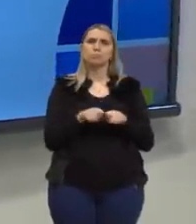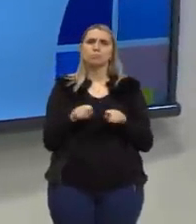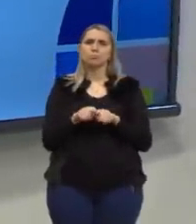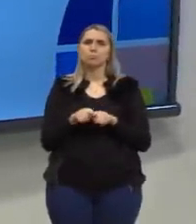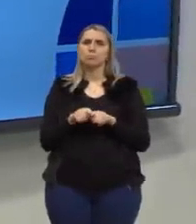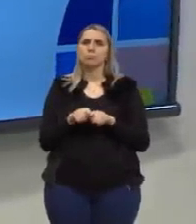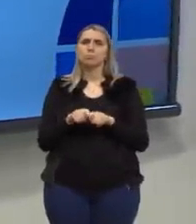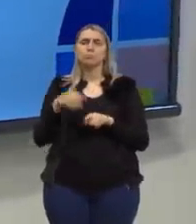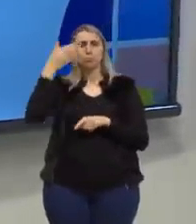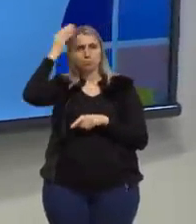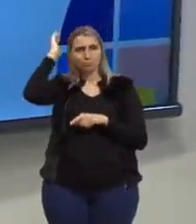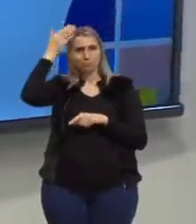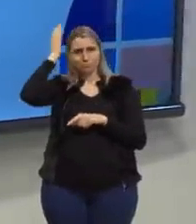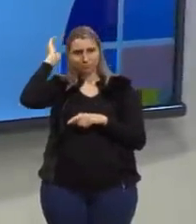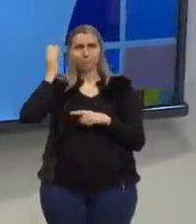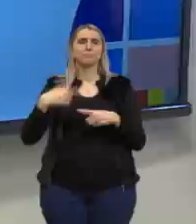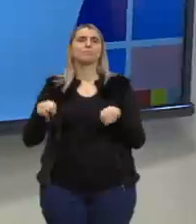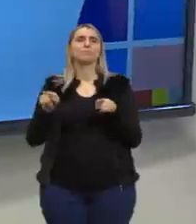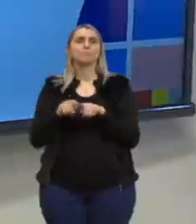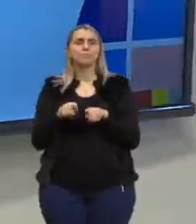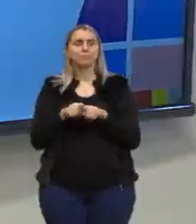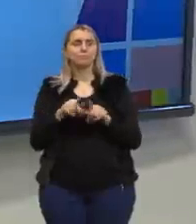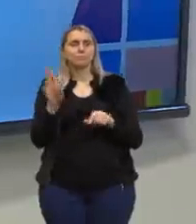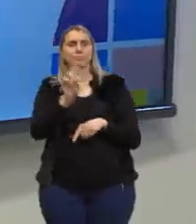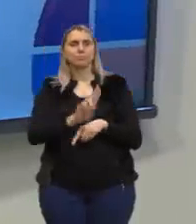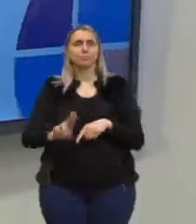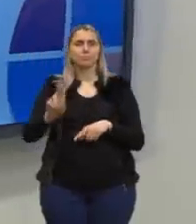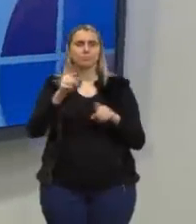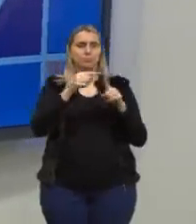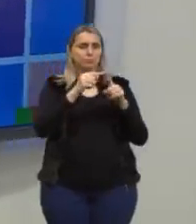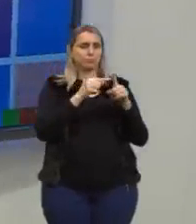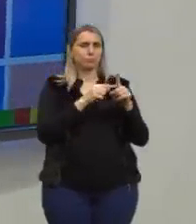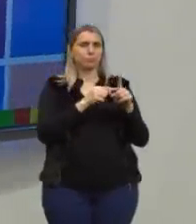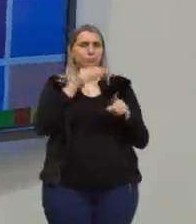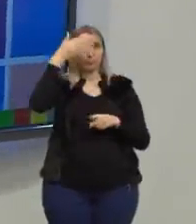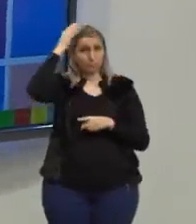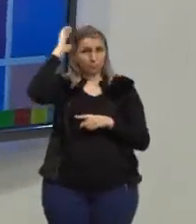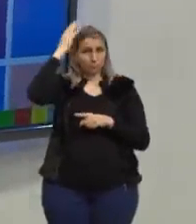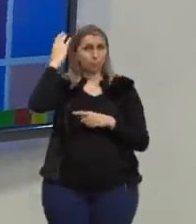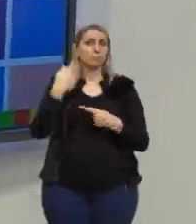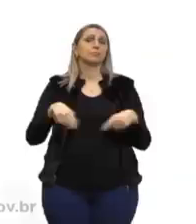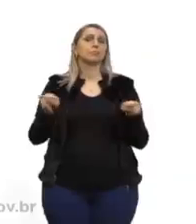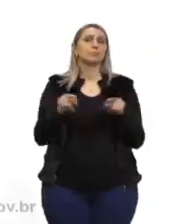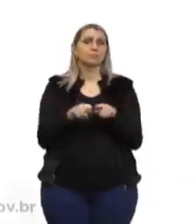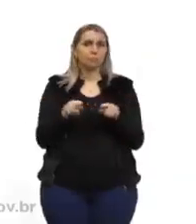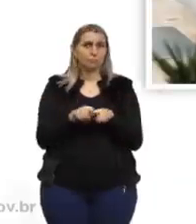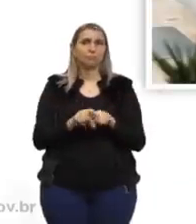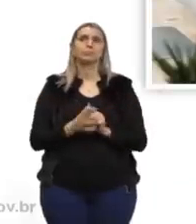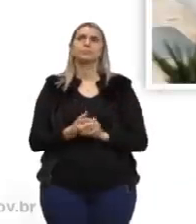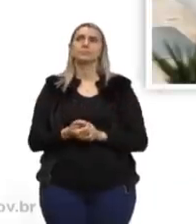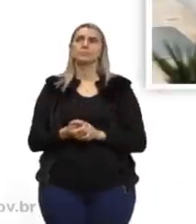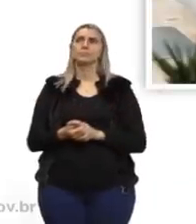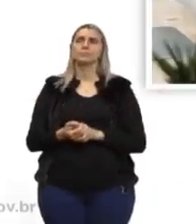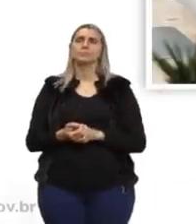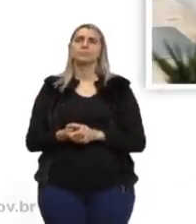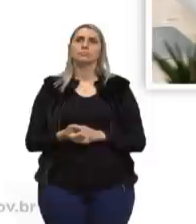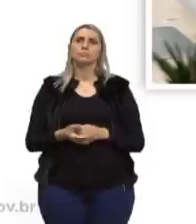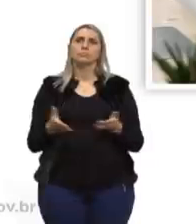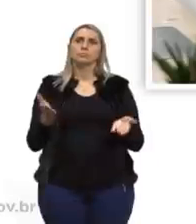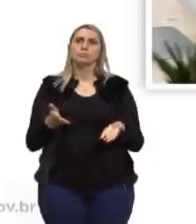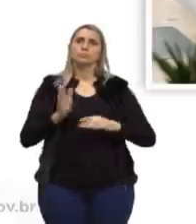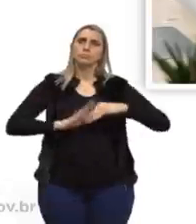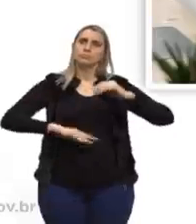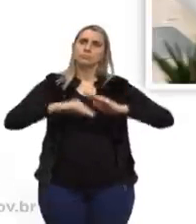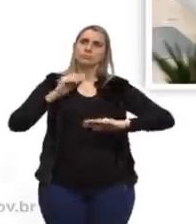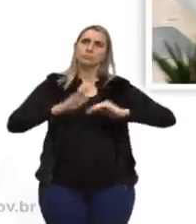triângulos pitagóricos. E ali se aplica o Teorema de Pitágoras, então, certo? Então, vamos dar